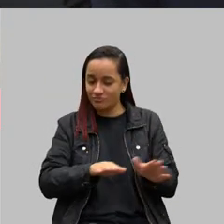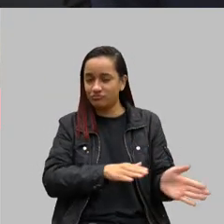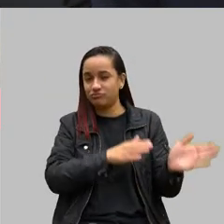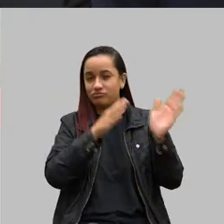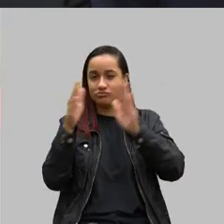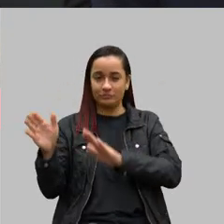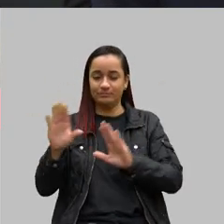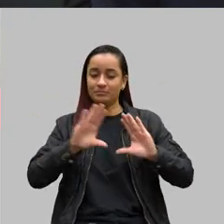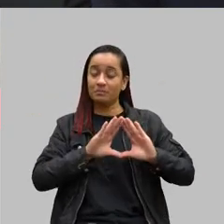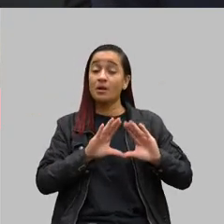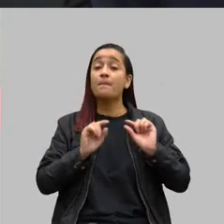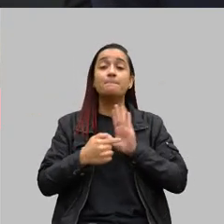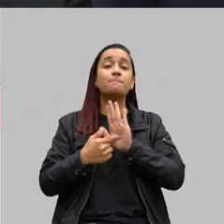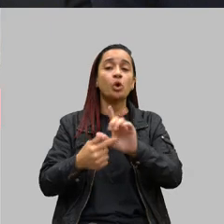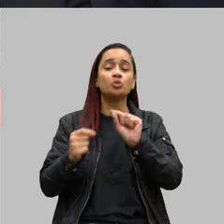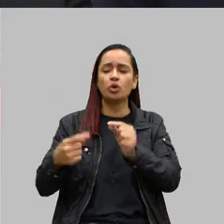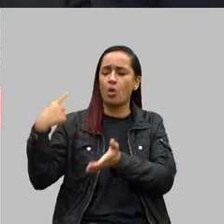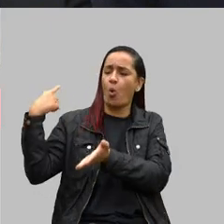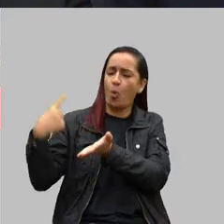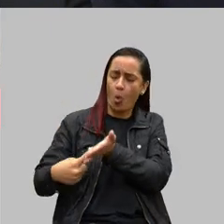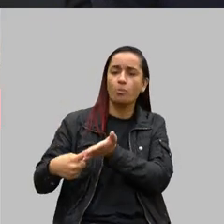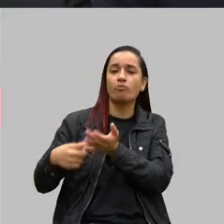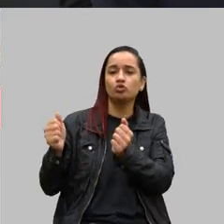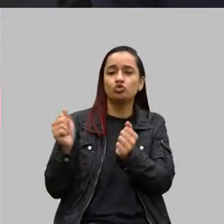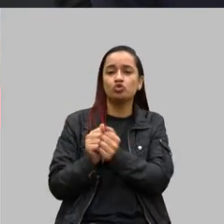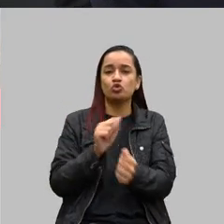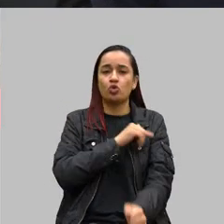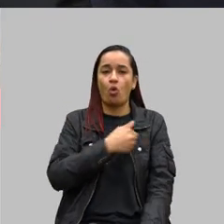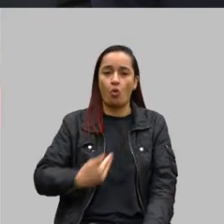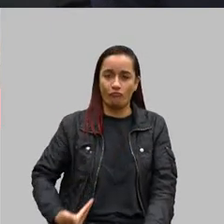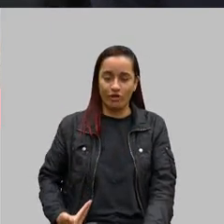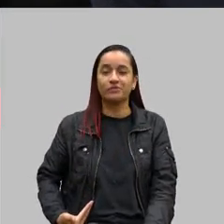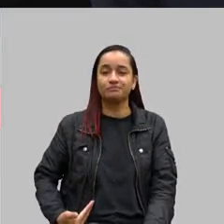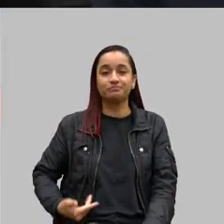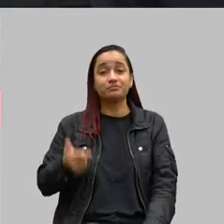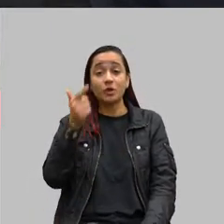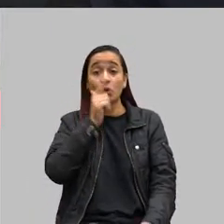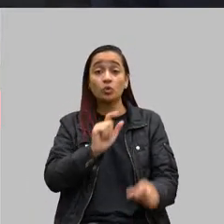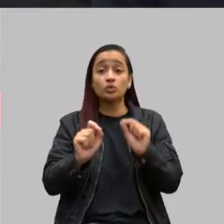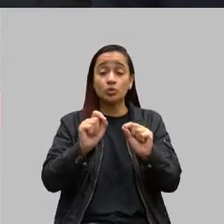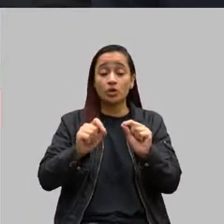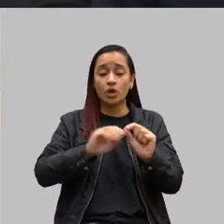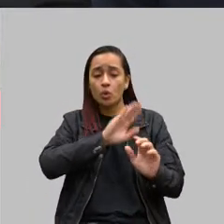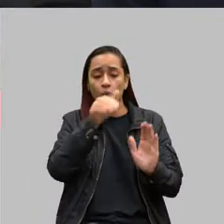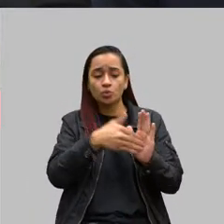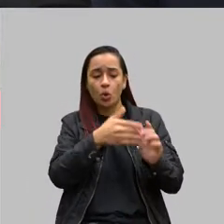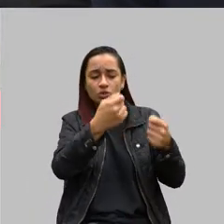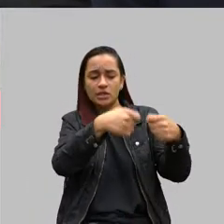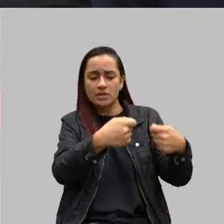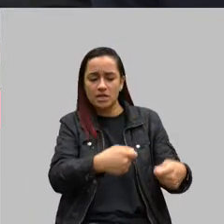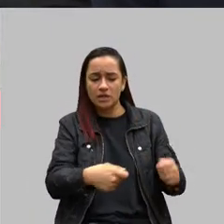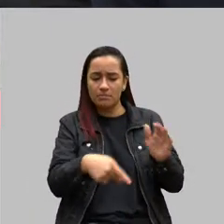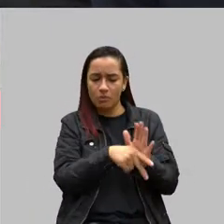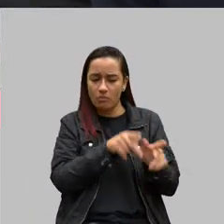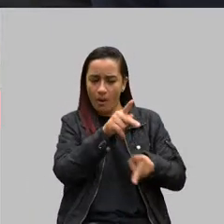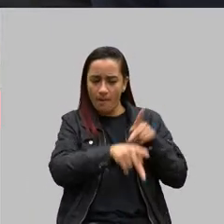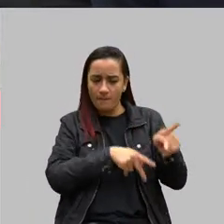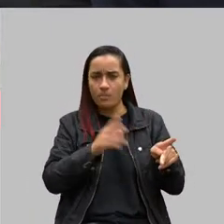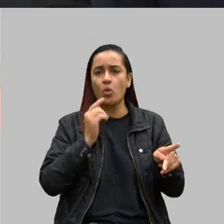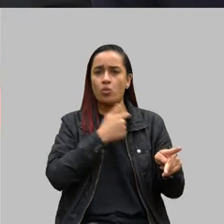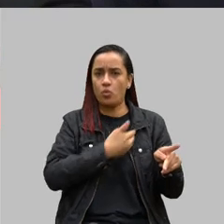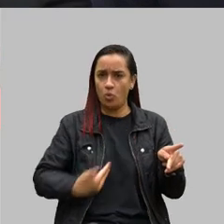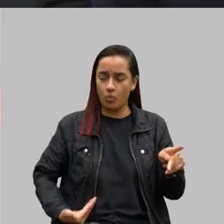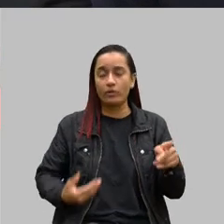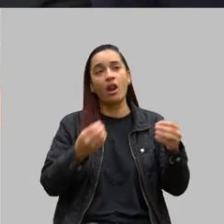esse governo comprometimento dela também levar as demandas da nossa gente mineira junto ao governo para que a gente possa caminhar junto em busca de